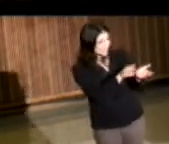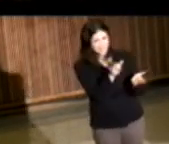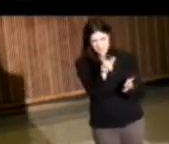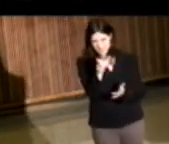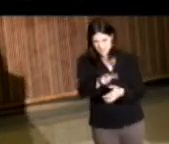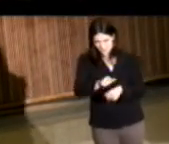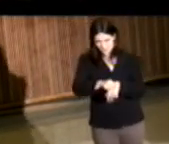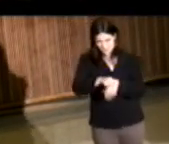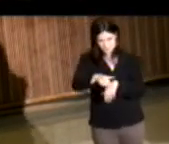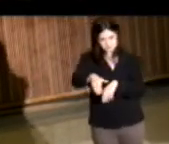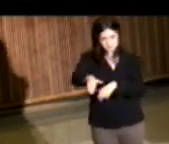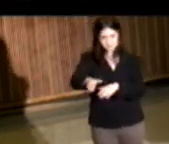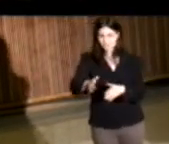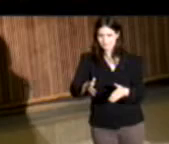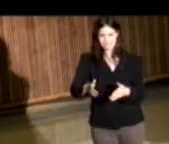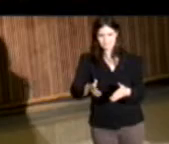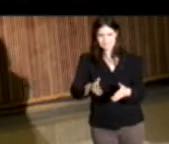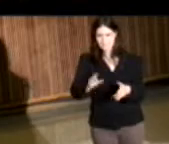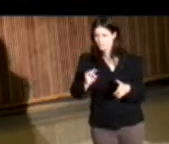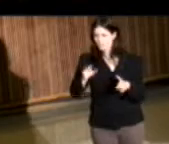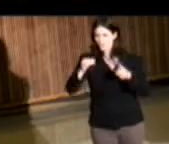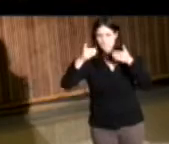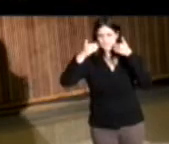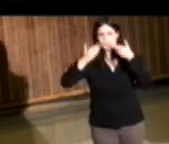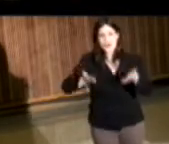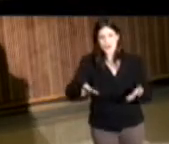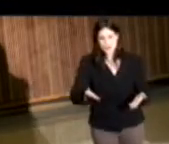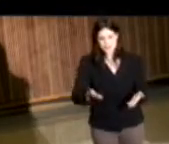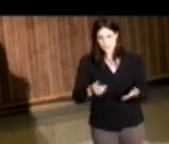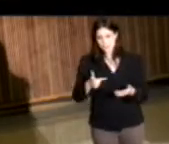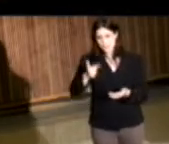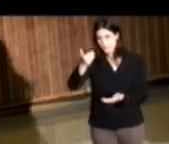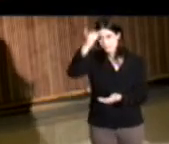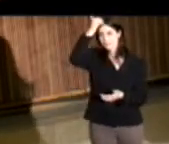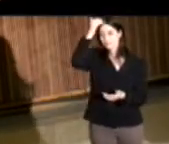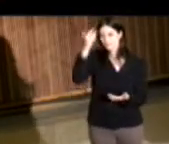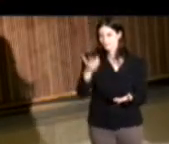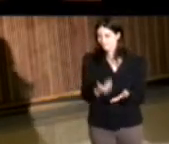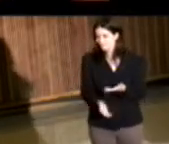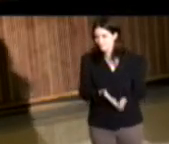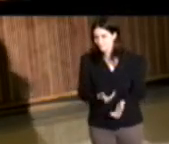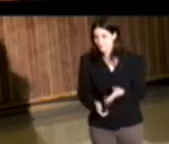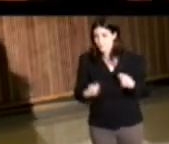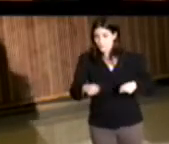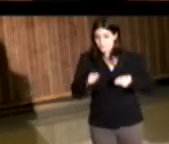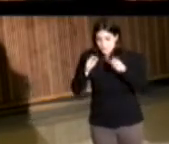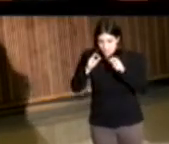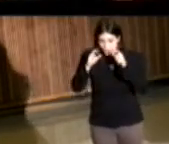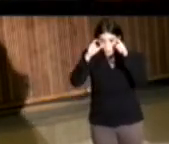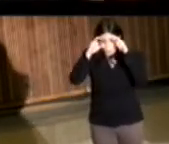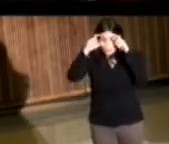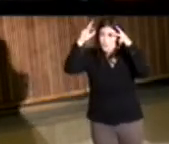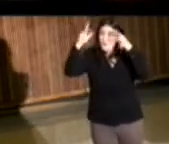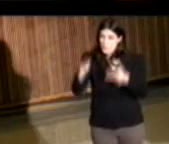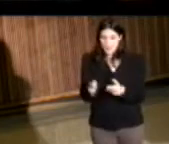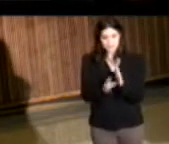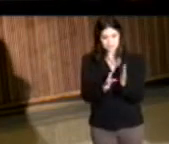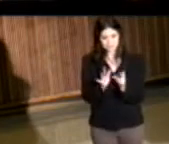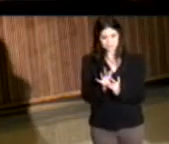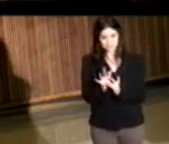eu enxergo. E como é que Jesus enxerga? Ele enxerga à luz das